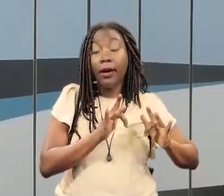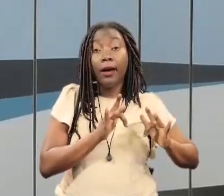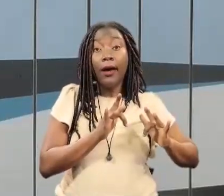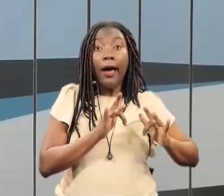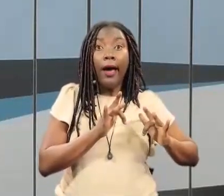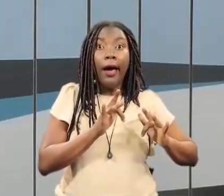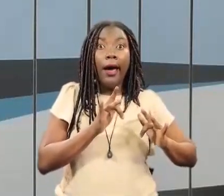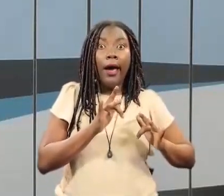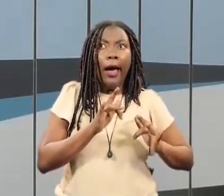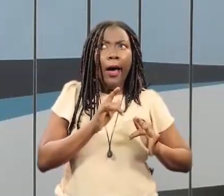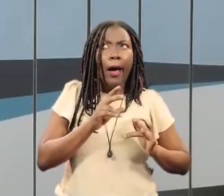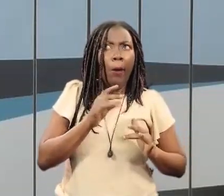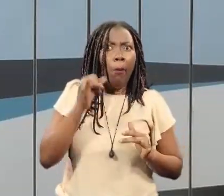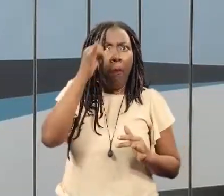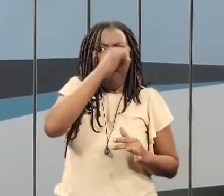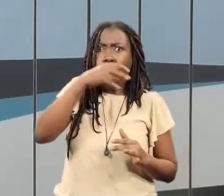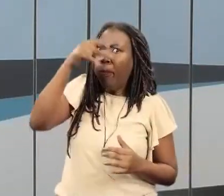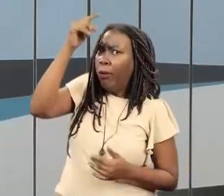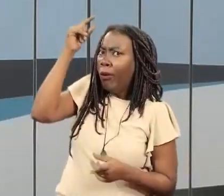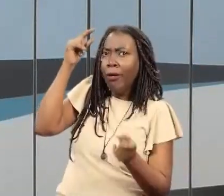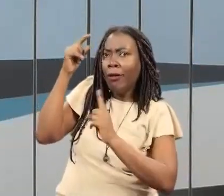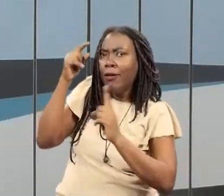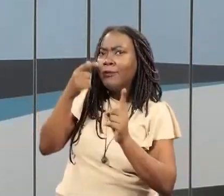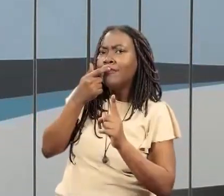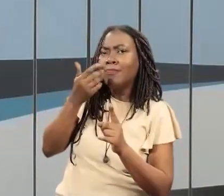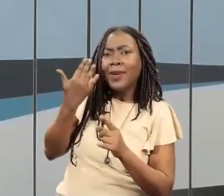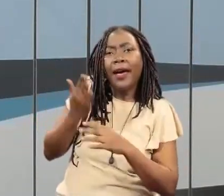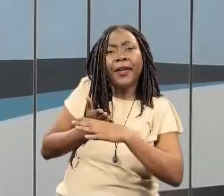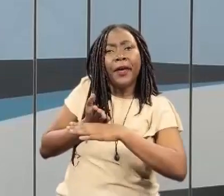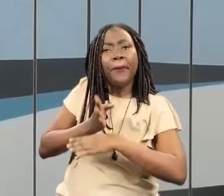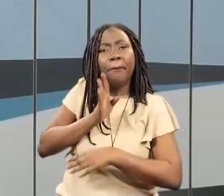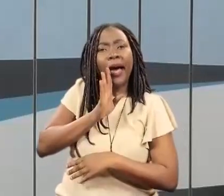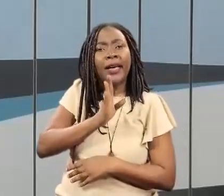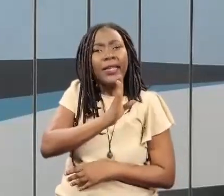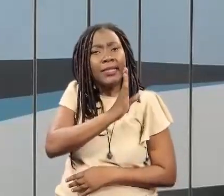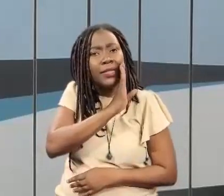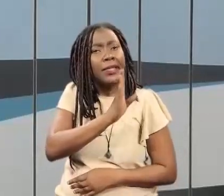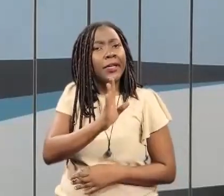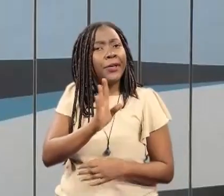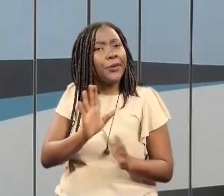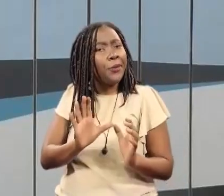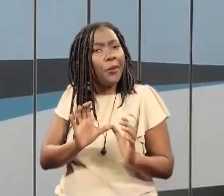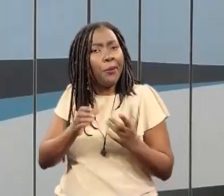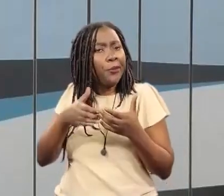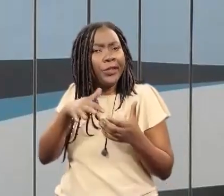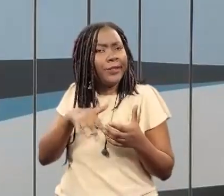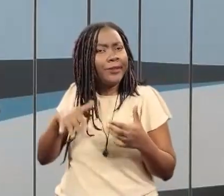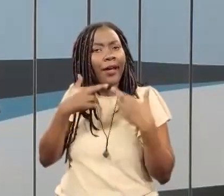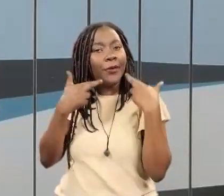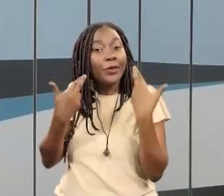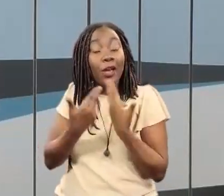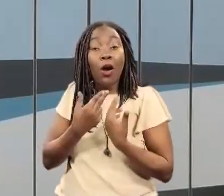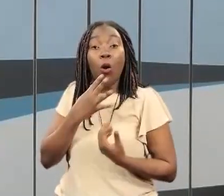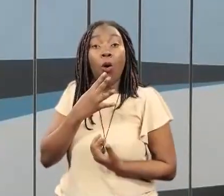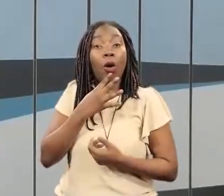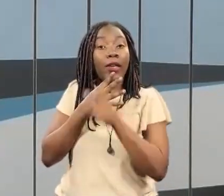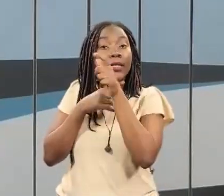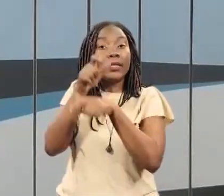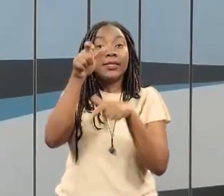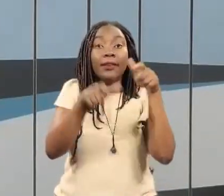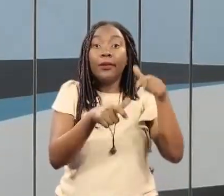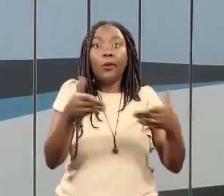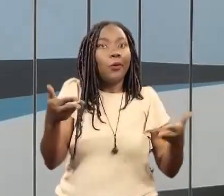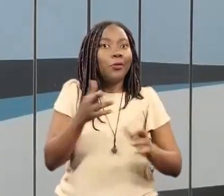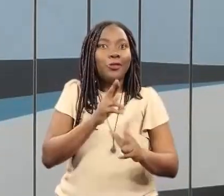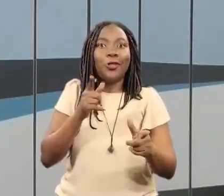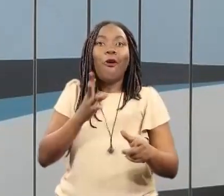Não tanto tempo atrás, a gente ia num barzinho, numa comunidade, enfim, reuniões para conhecer pessoas. Hoje